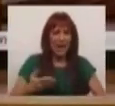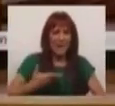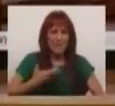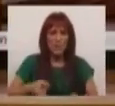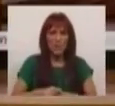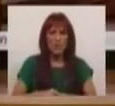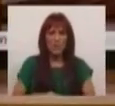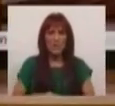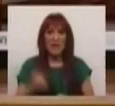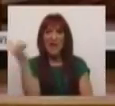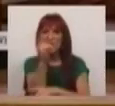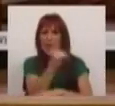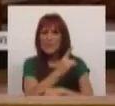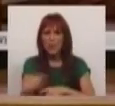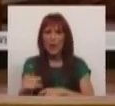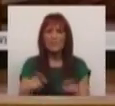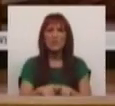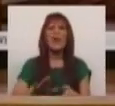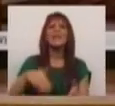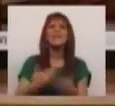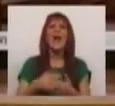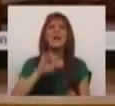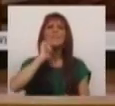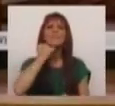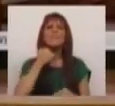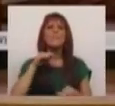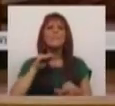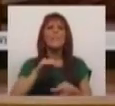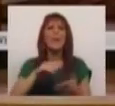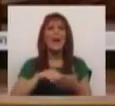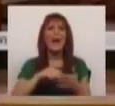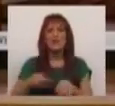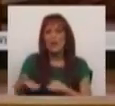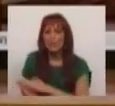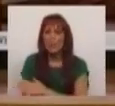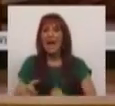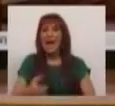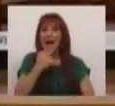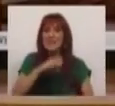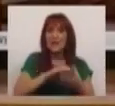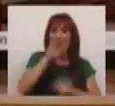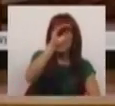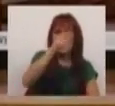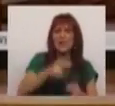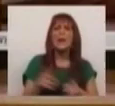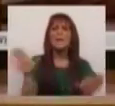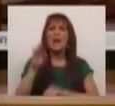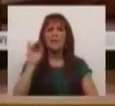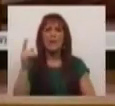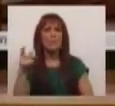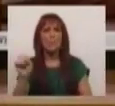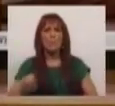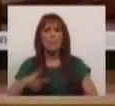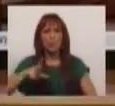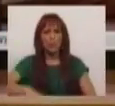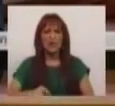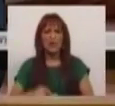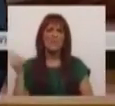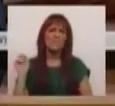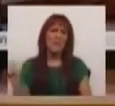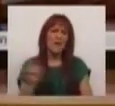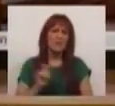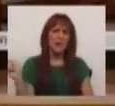a excepcionalmente colocar o sigilo bancário na gaveta só se aplicaram à Caixa e a mais nenhum banco português. Ao fim de